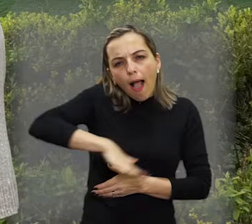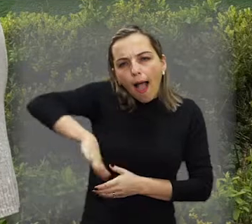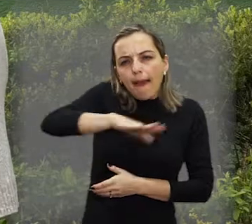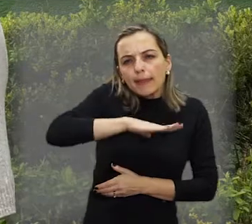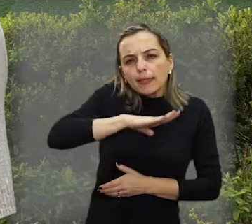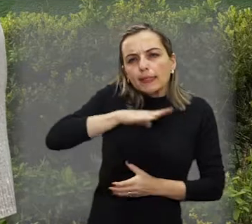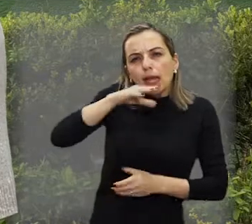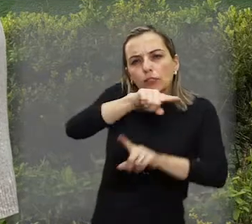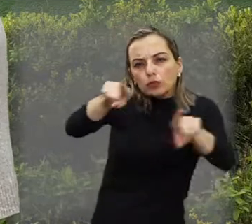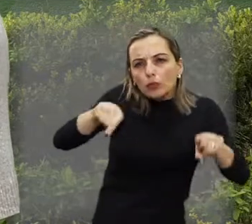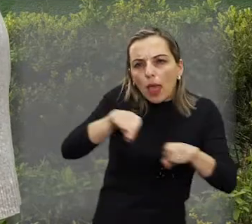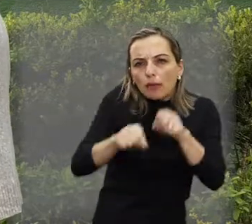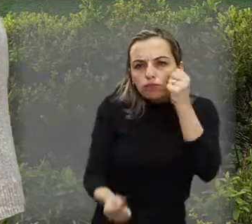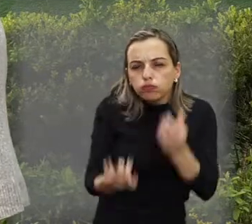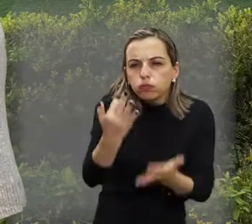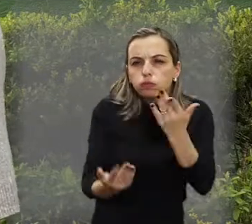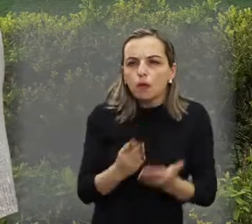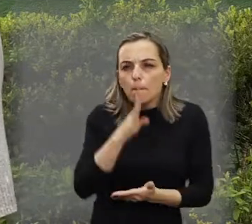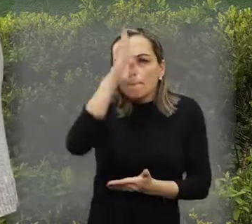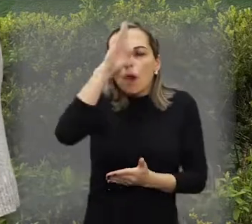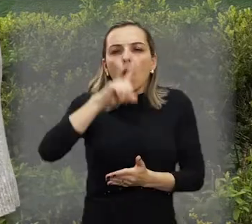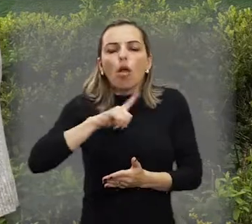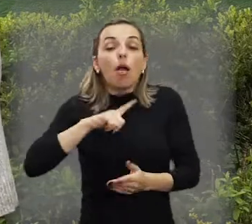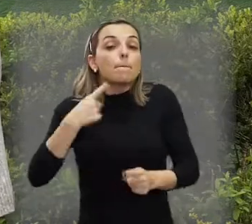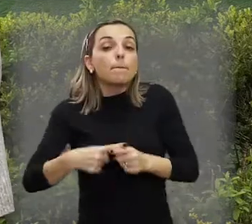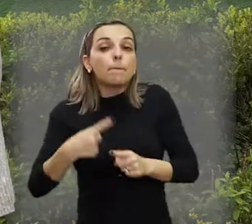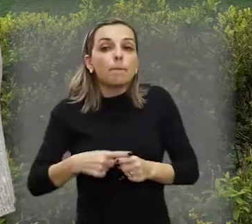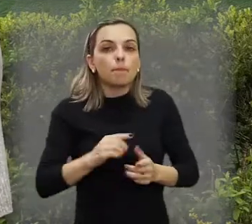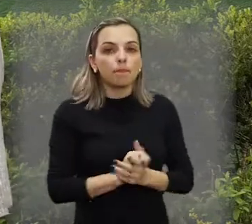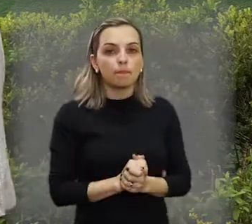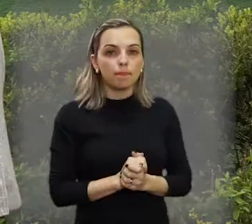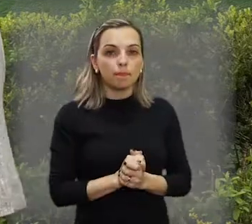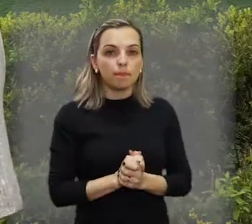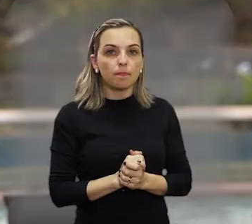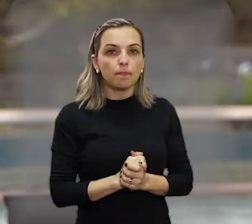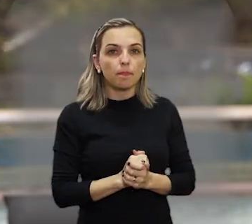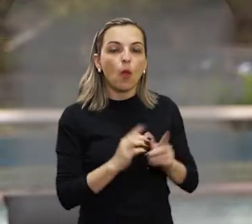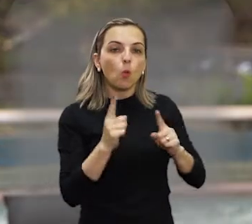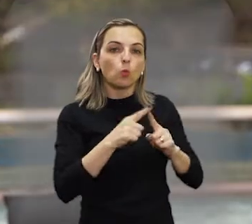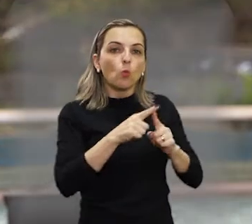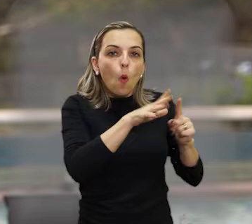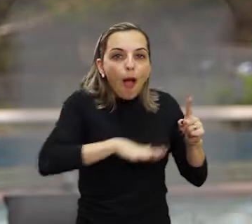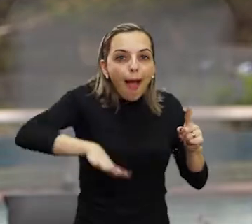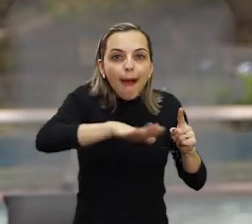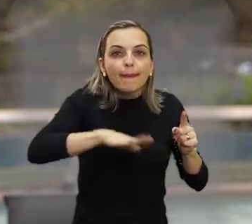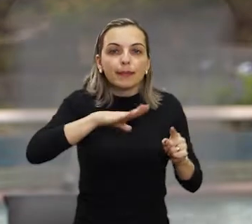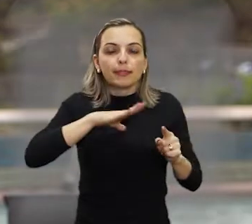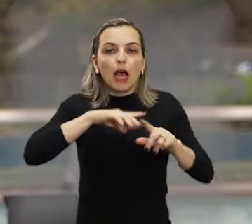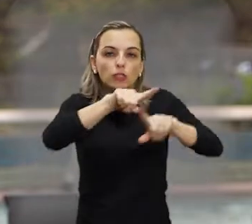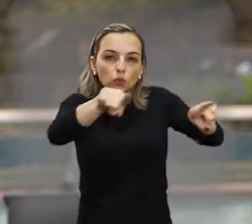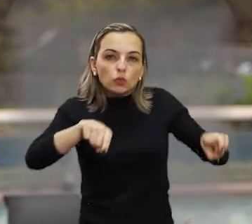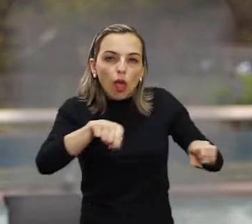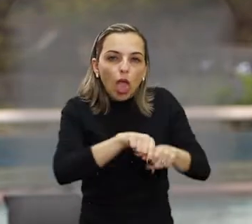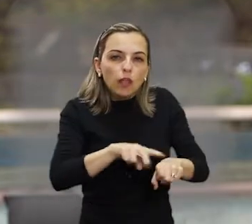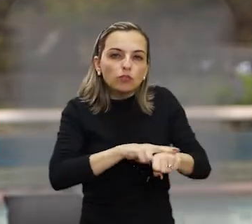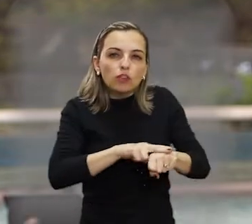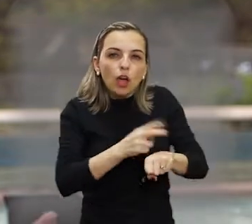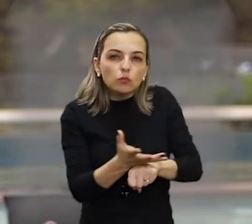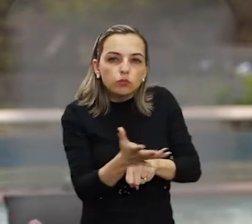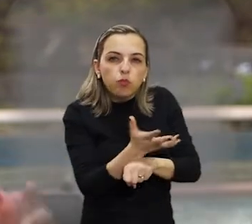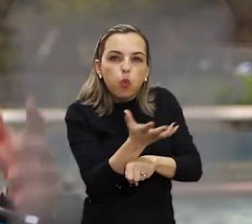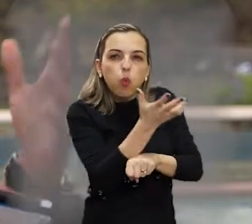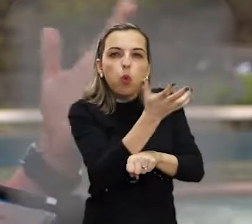queimadas urbanas? Uma delas é a falta de manutenção do terreno, né? A deposição de